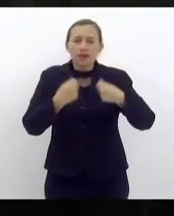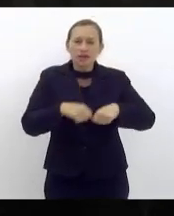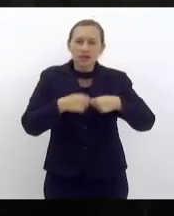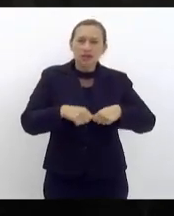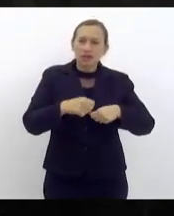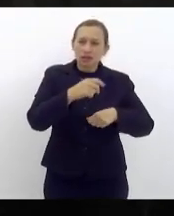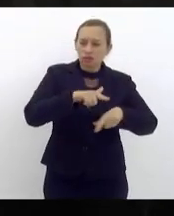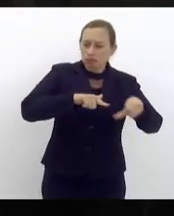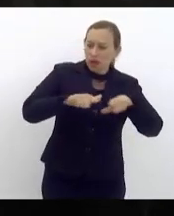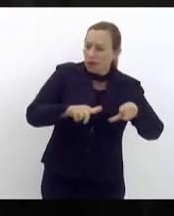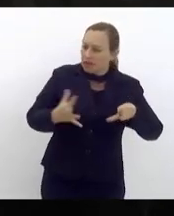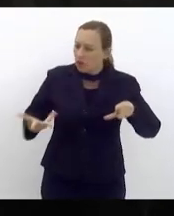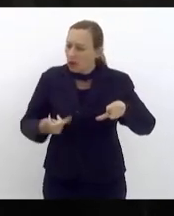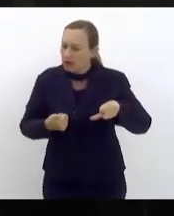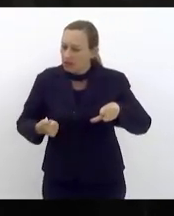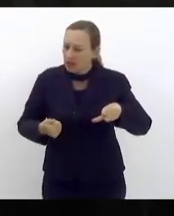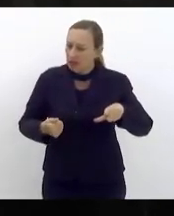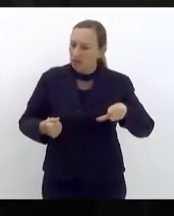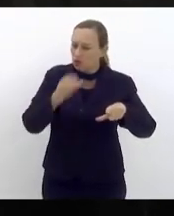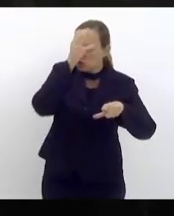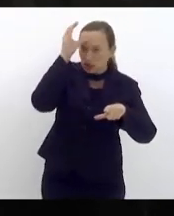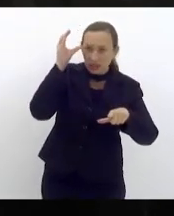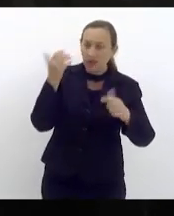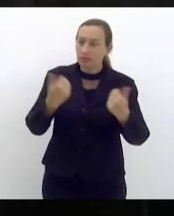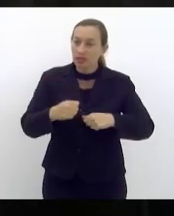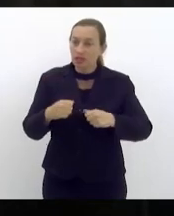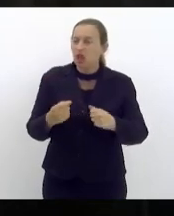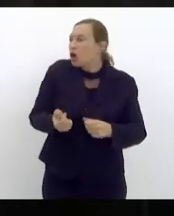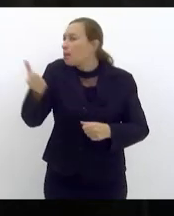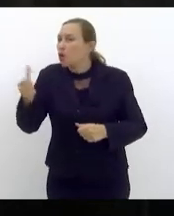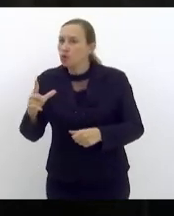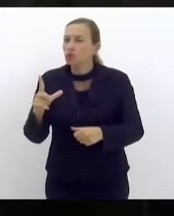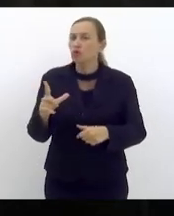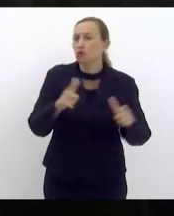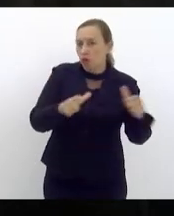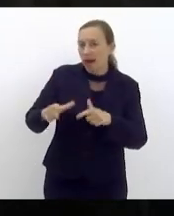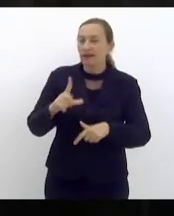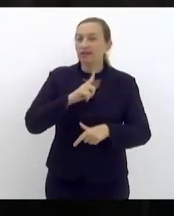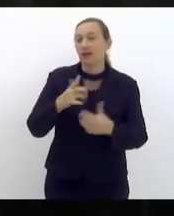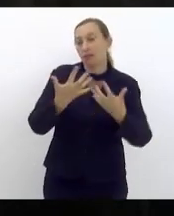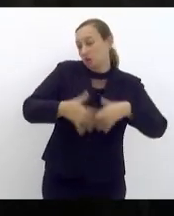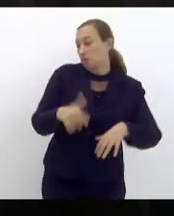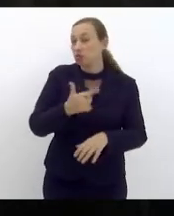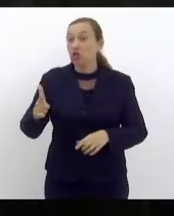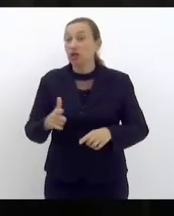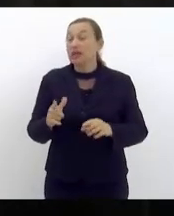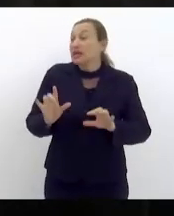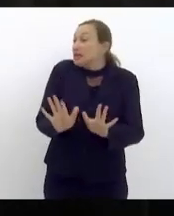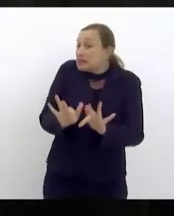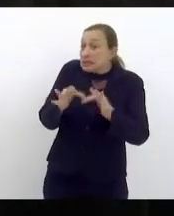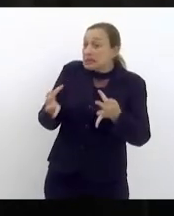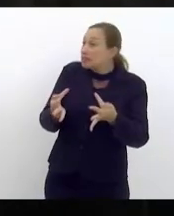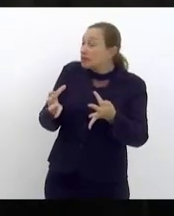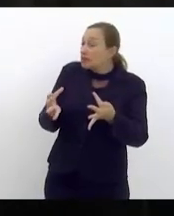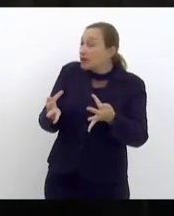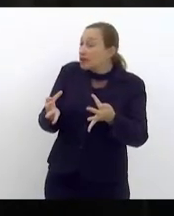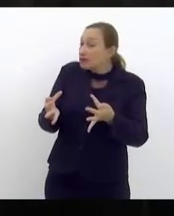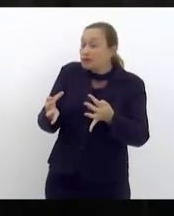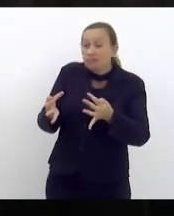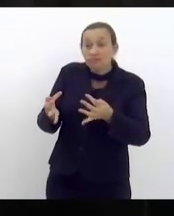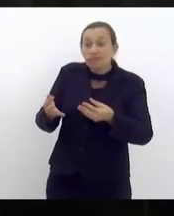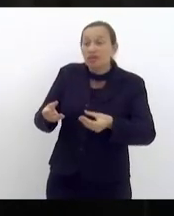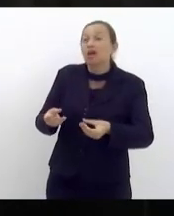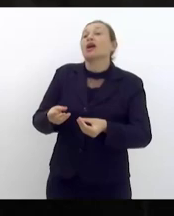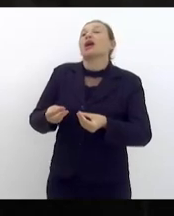serviço de qualidade que em poucos lugares existem em Petrópolis não existe simplesmente entrega a concessão não fique judicializando